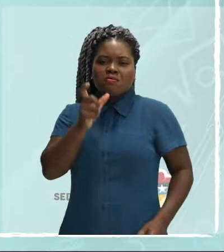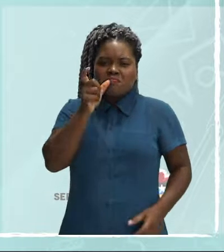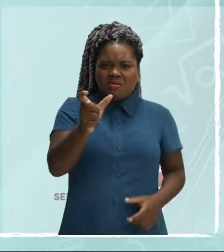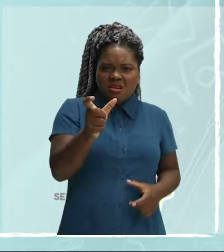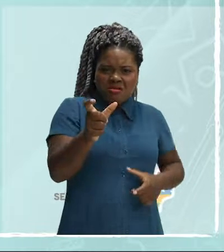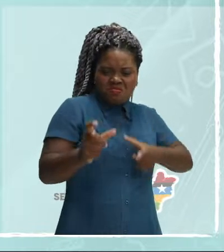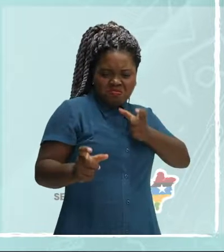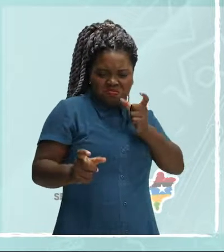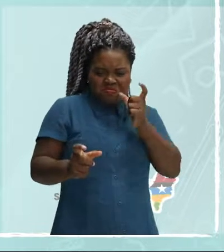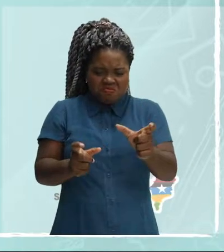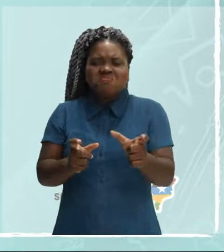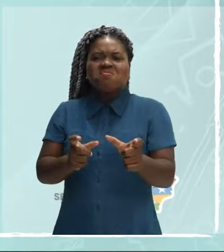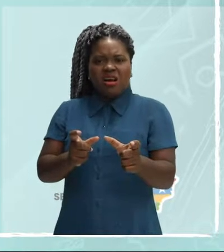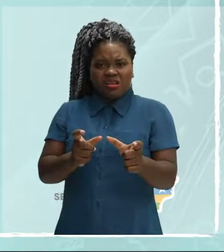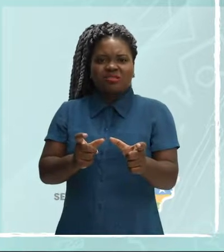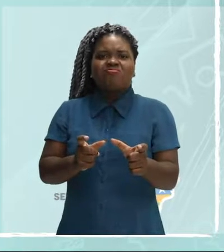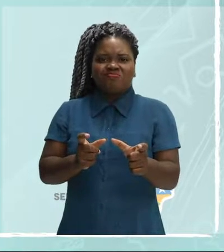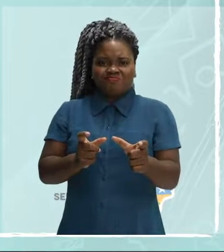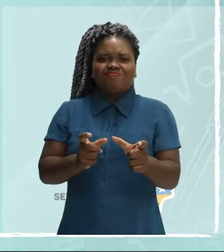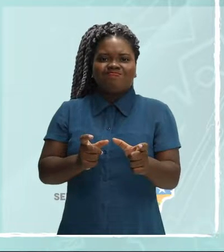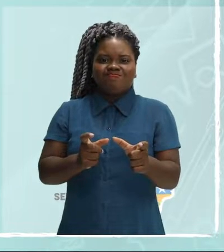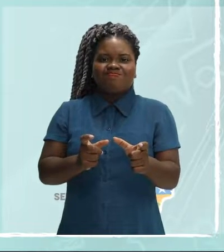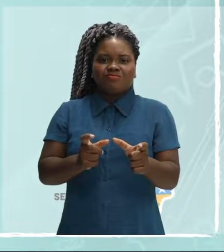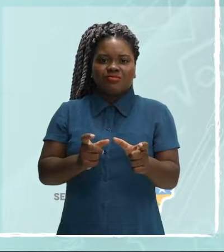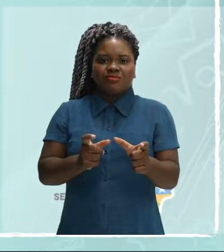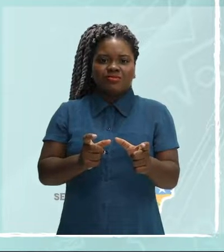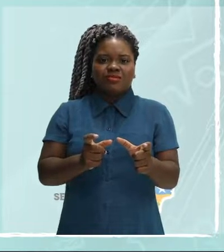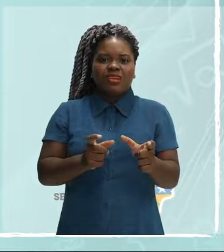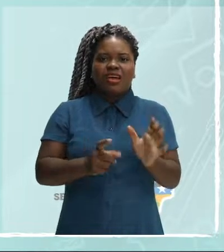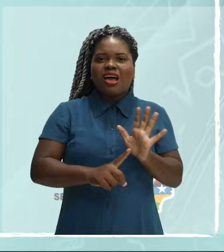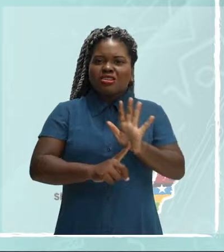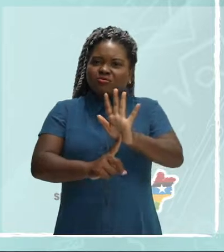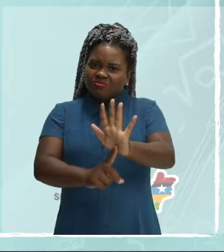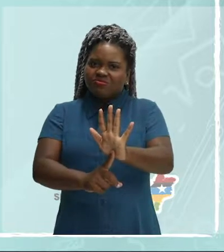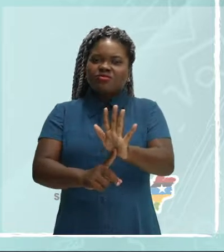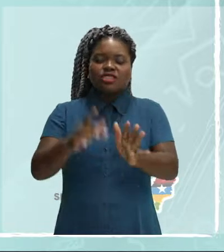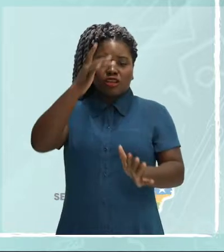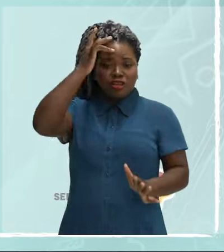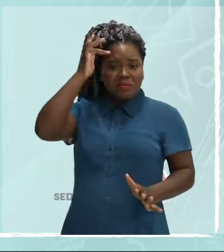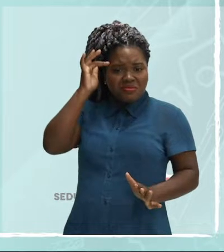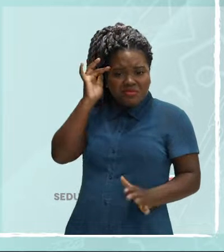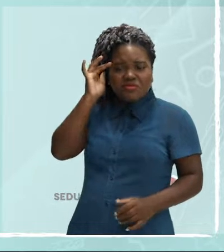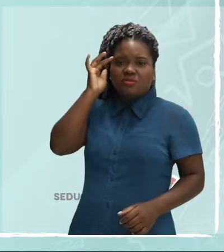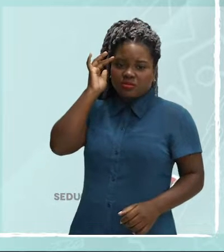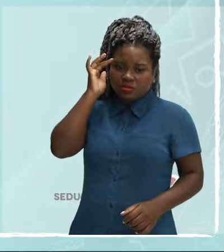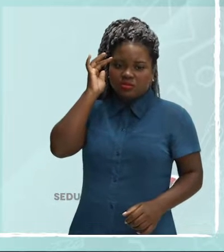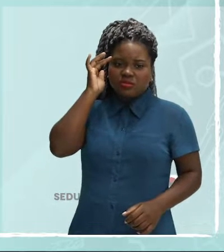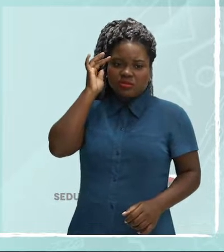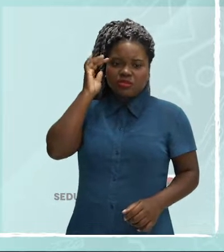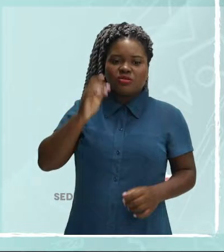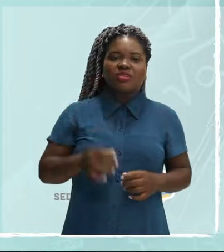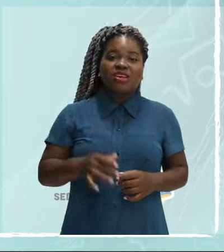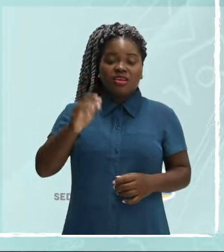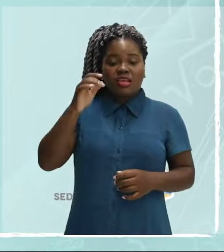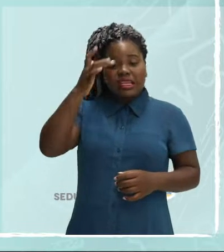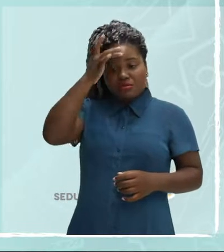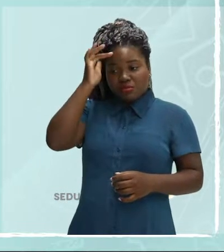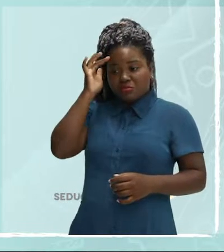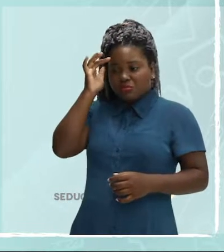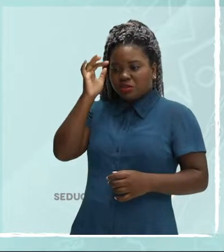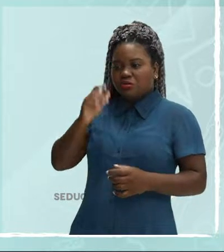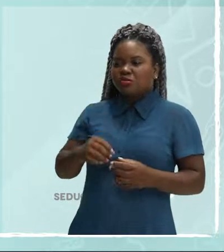Xingamentos, calúnias, humilhação, exposição da pessoa, opressão, submissão, fazem com que a vítima seja